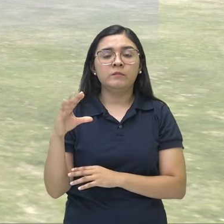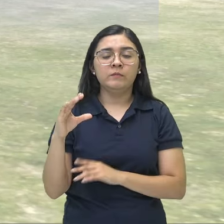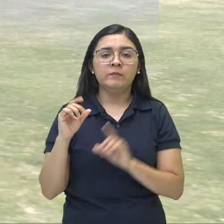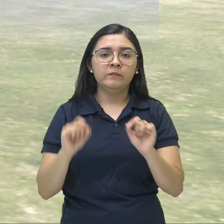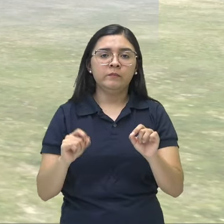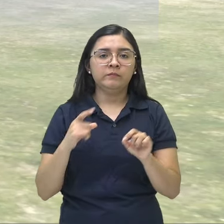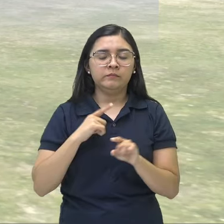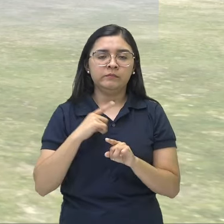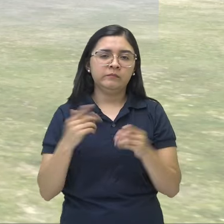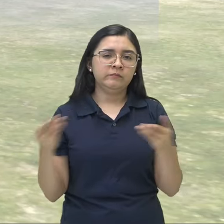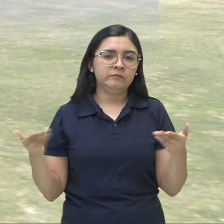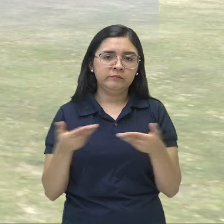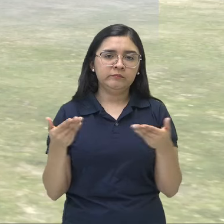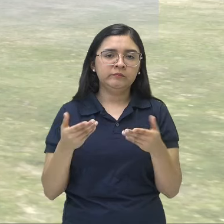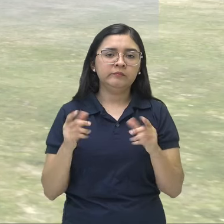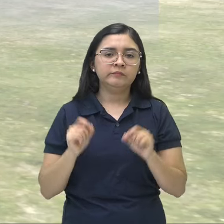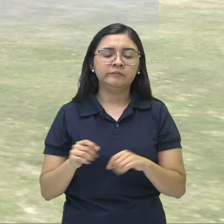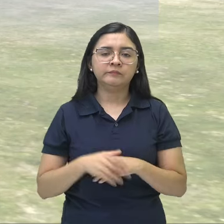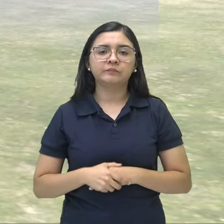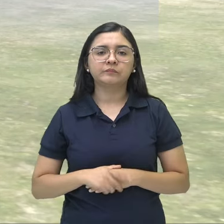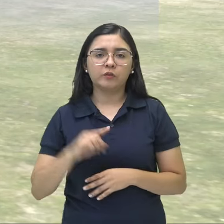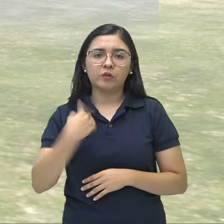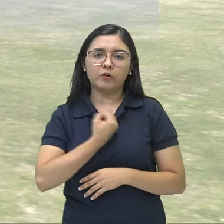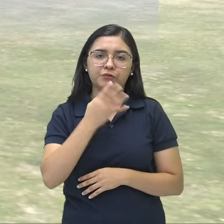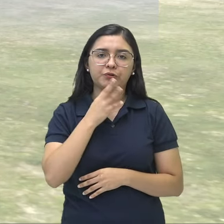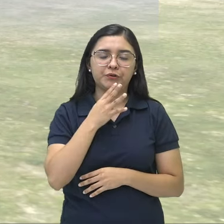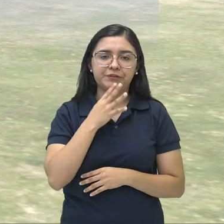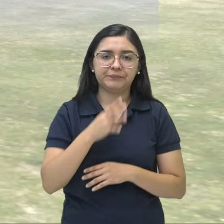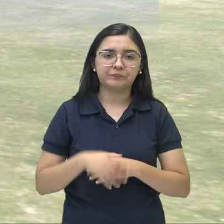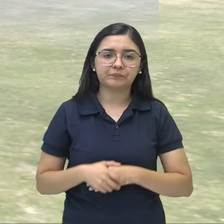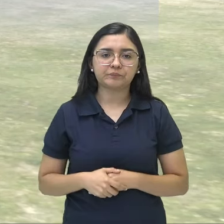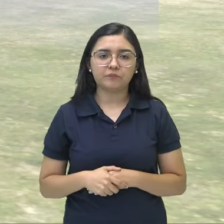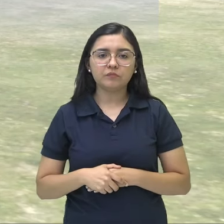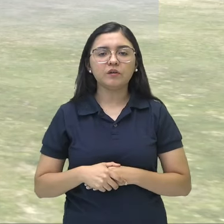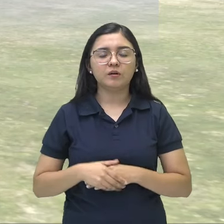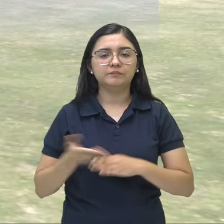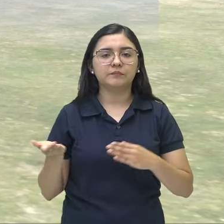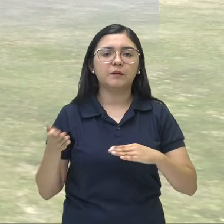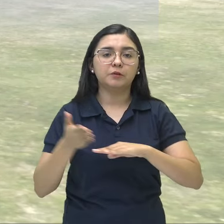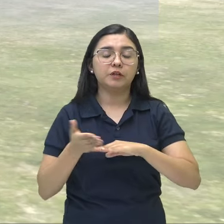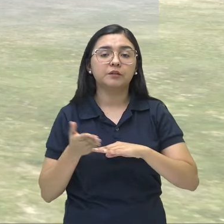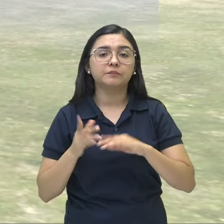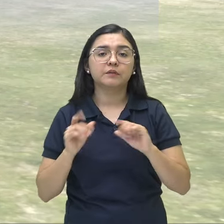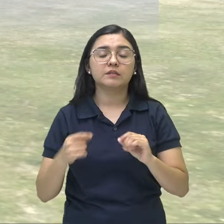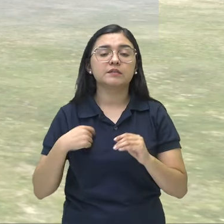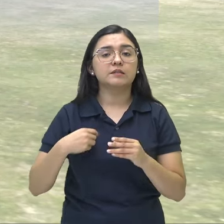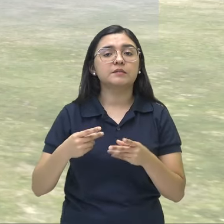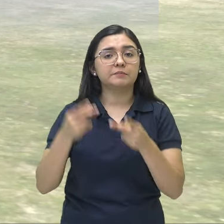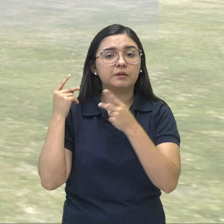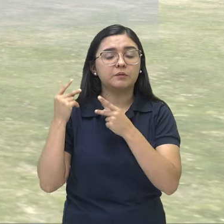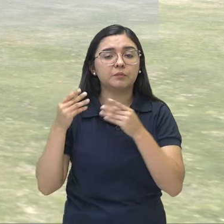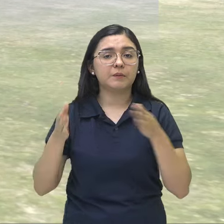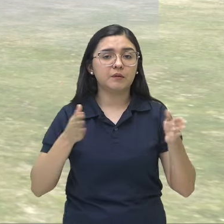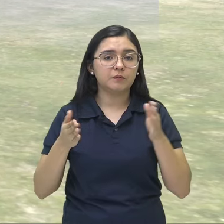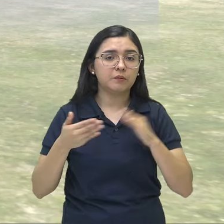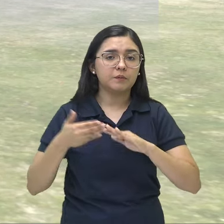como nos moldes de hoje, né? Nesses moldes nos moldes modernos. É nessa época aí que